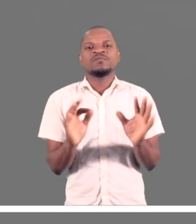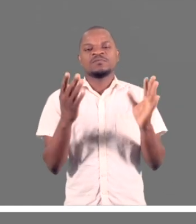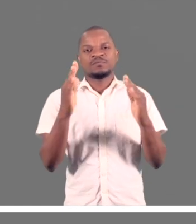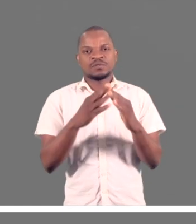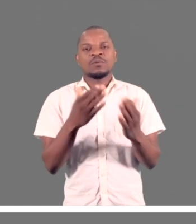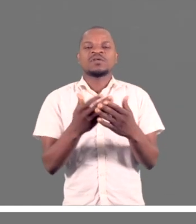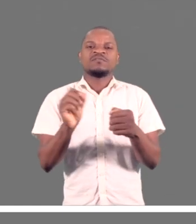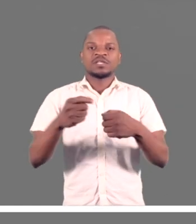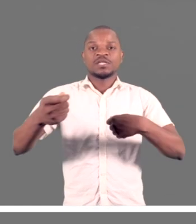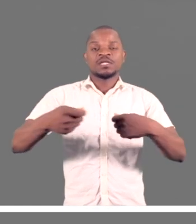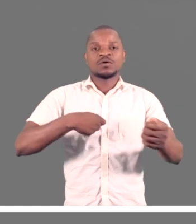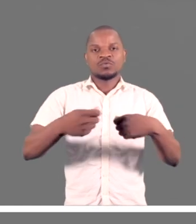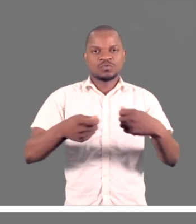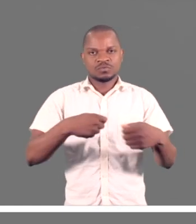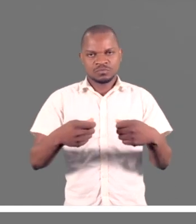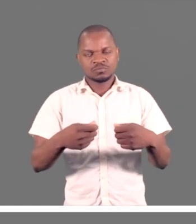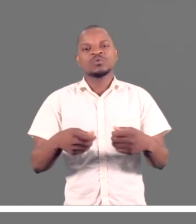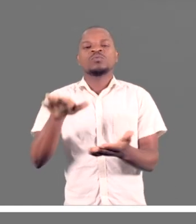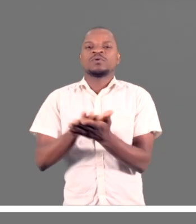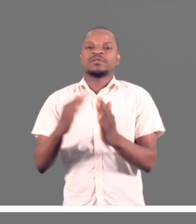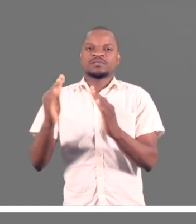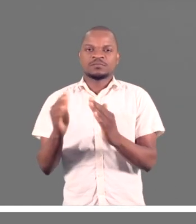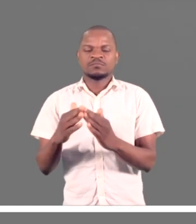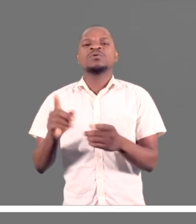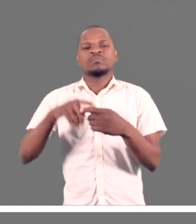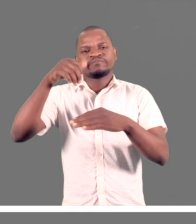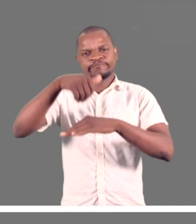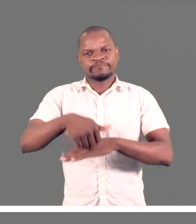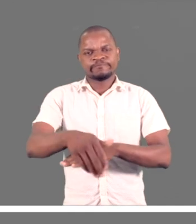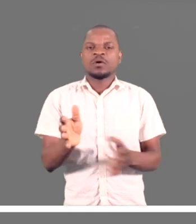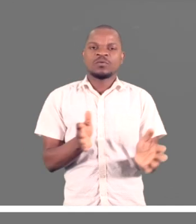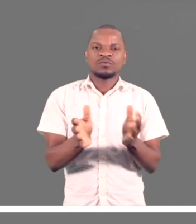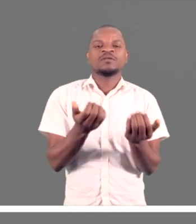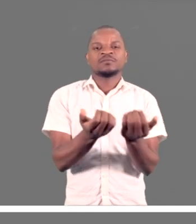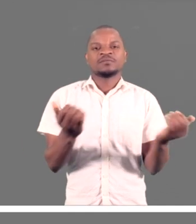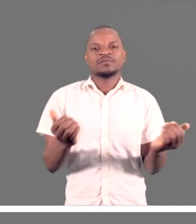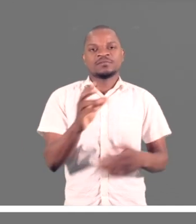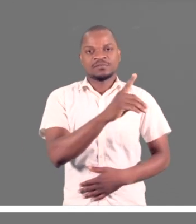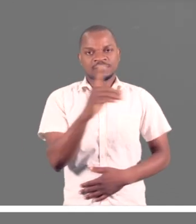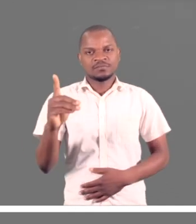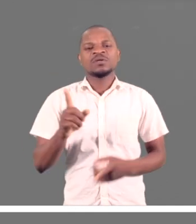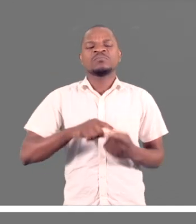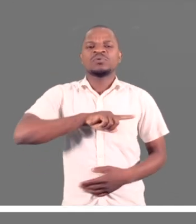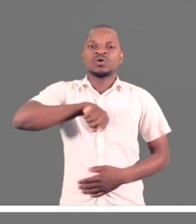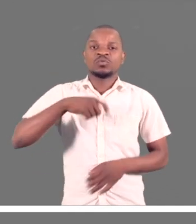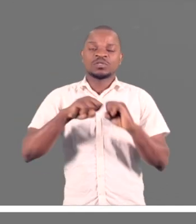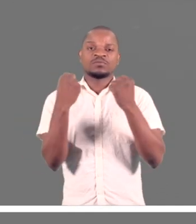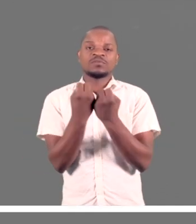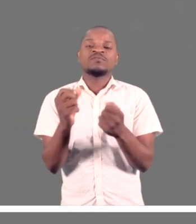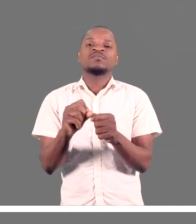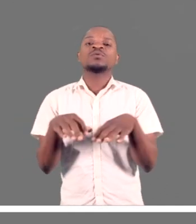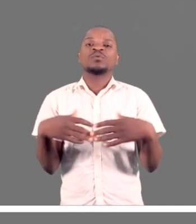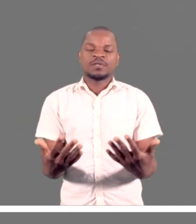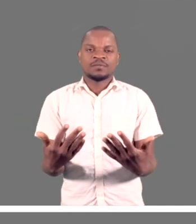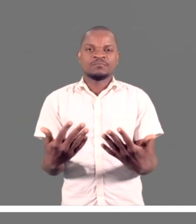renda, não é? A partir dos negócios que elas possam desenvolver a partir de casa e que possam também continuar a cuidar das